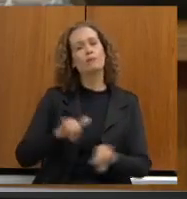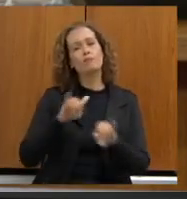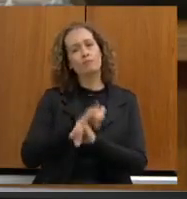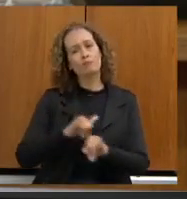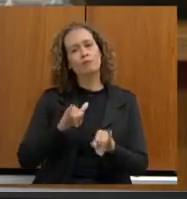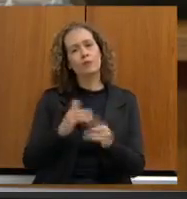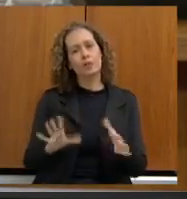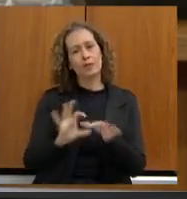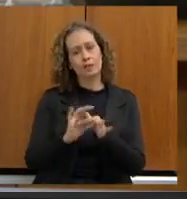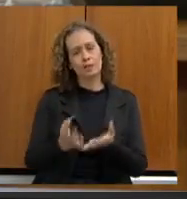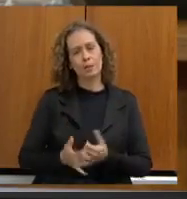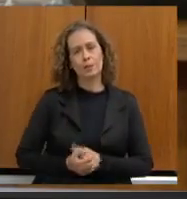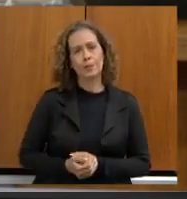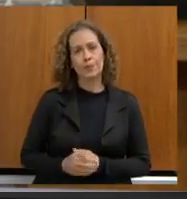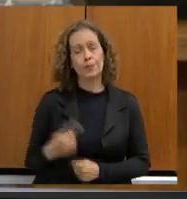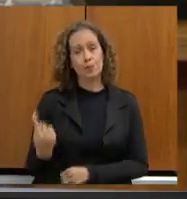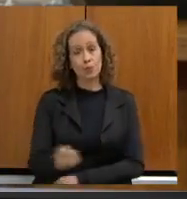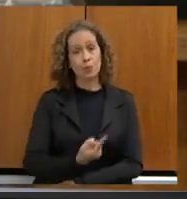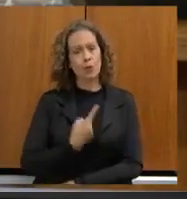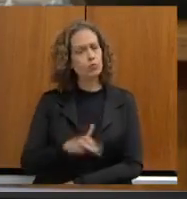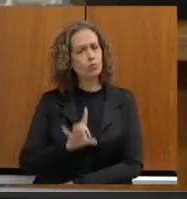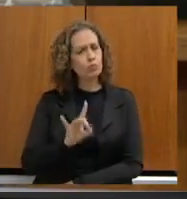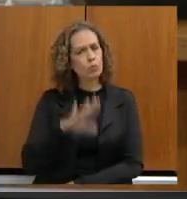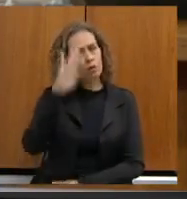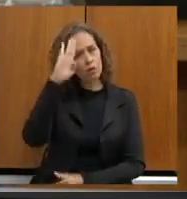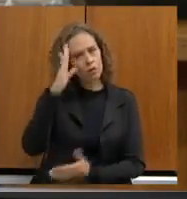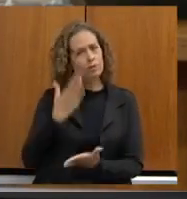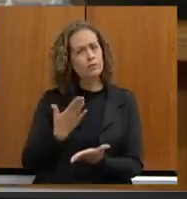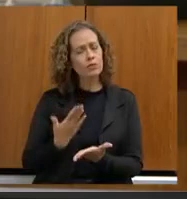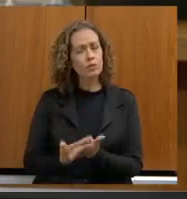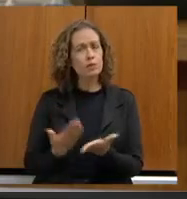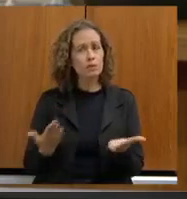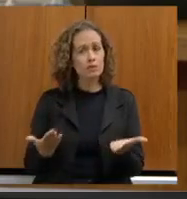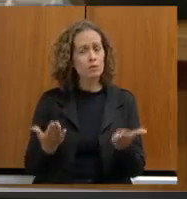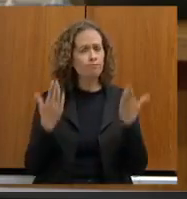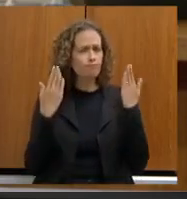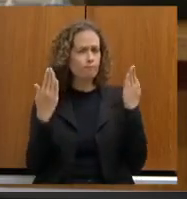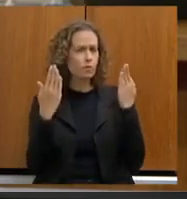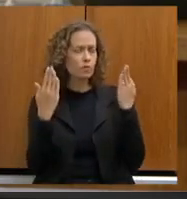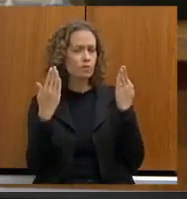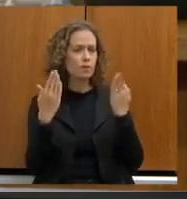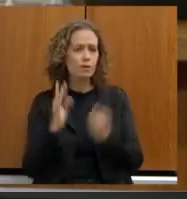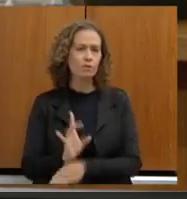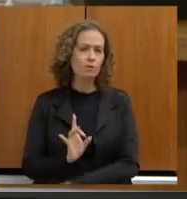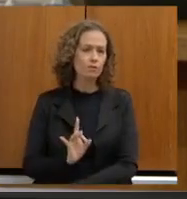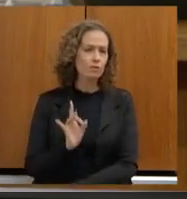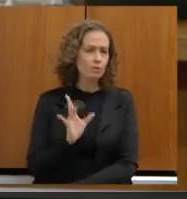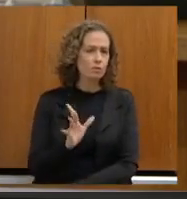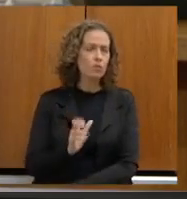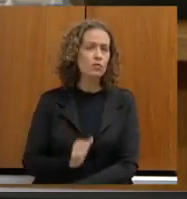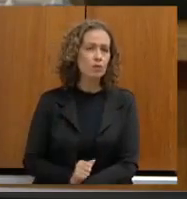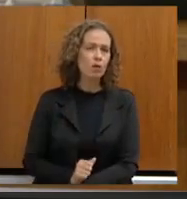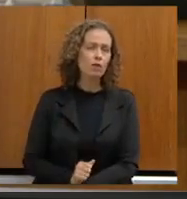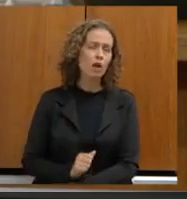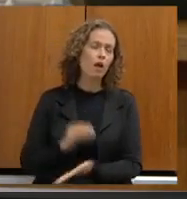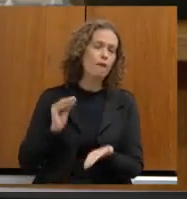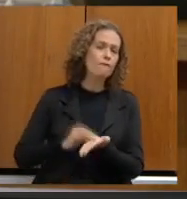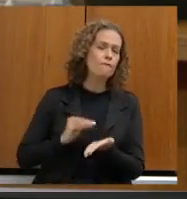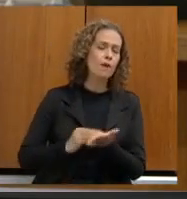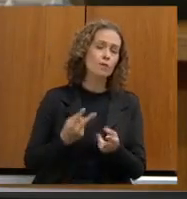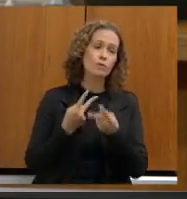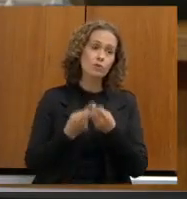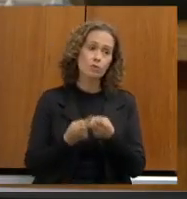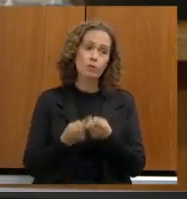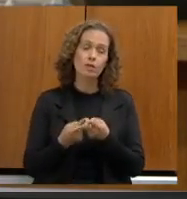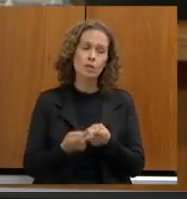relação a gente apenas acredita na gente suspeita porque é a impaciência por exemplo